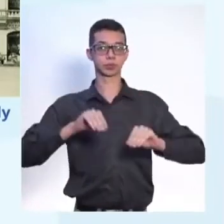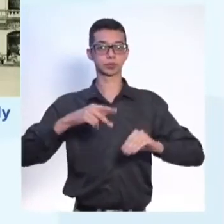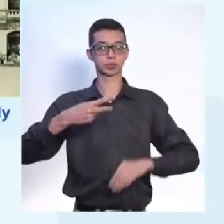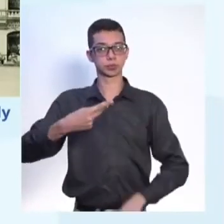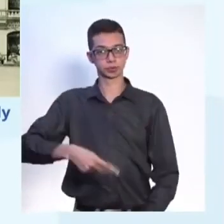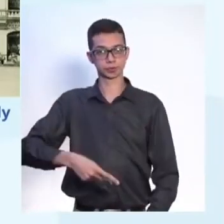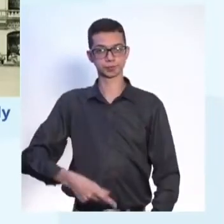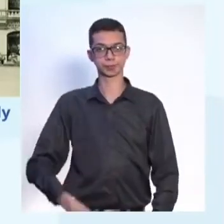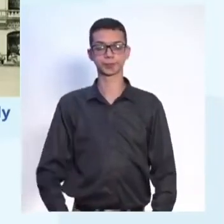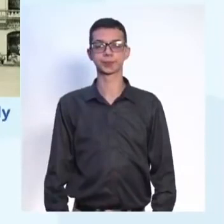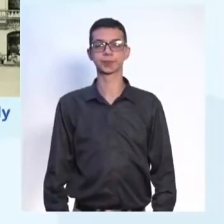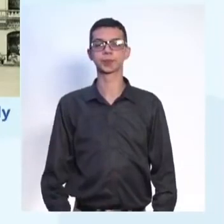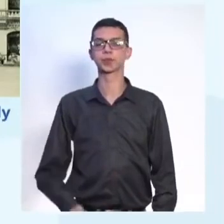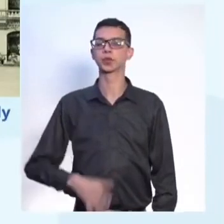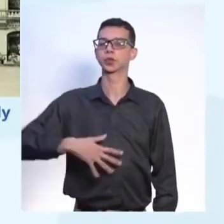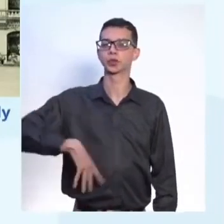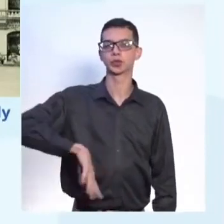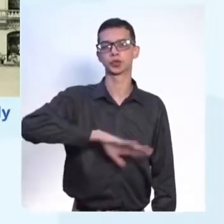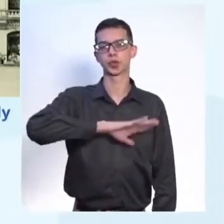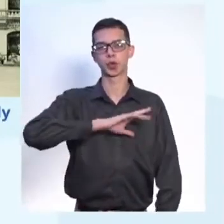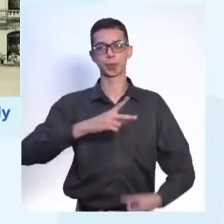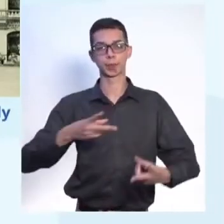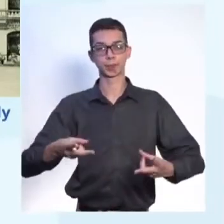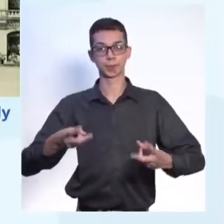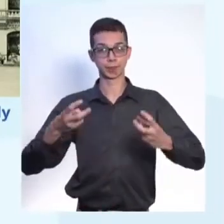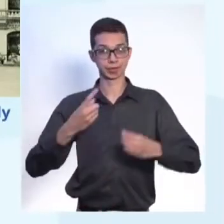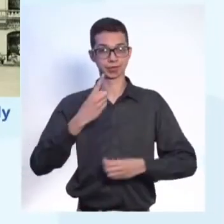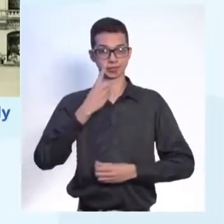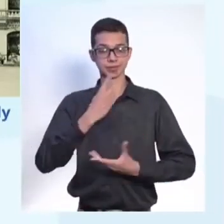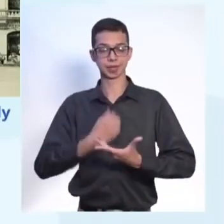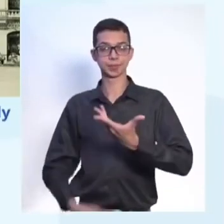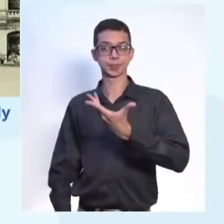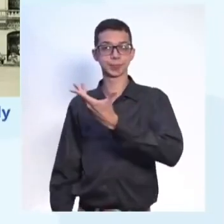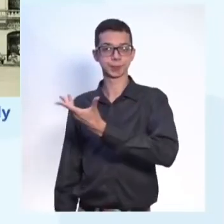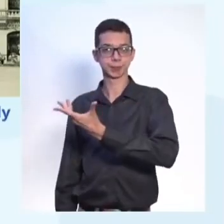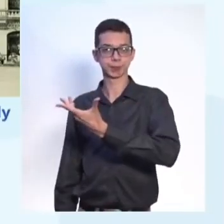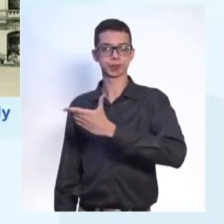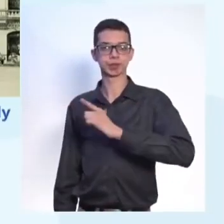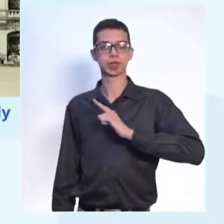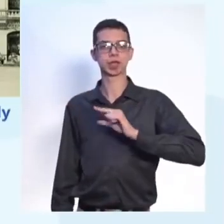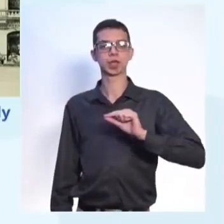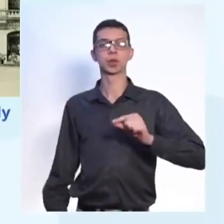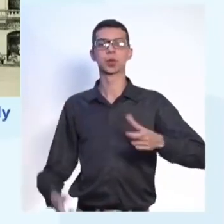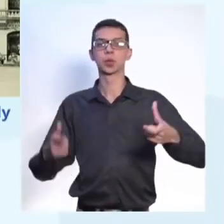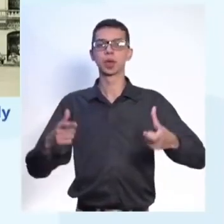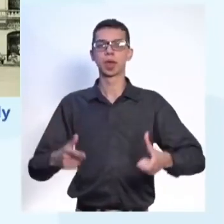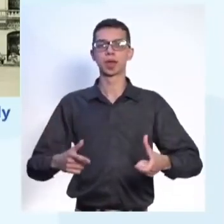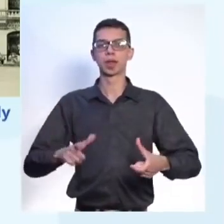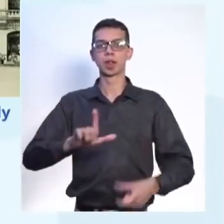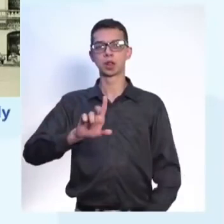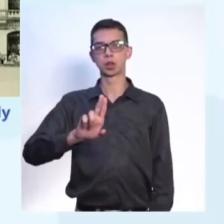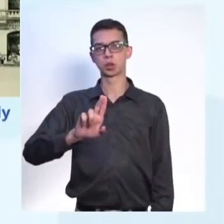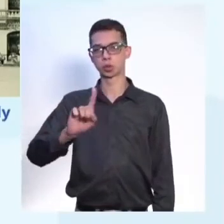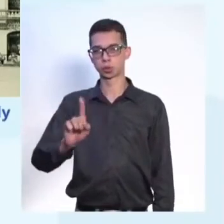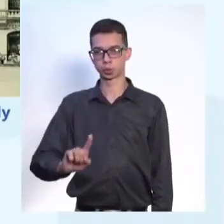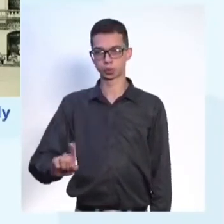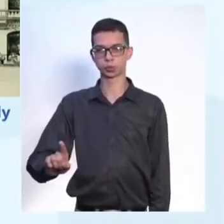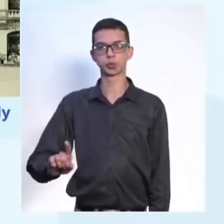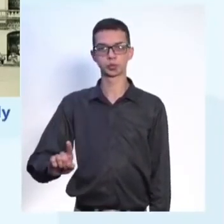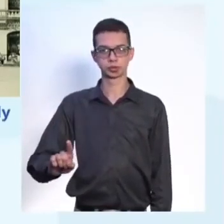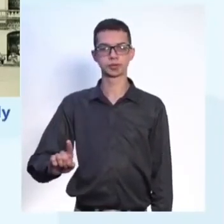nós vemos aí do seu lado esquerdo a Estação da Luz, né, a Estação da